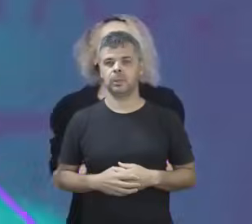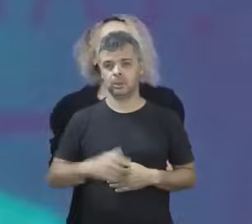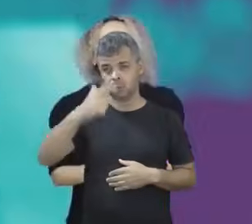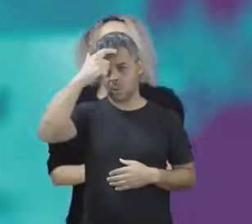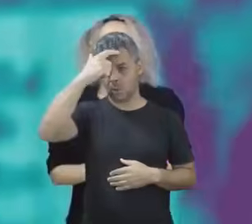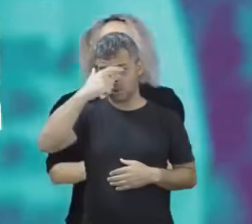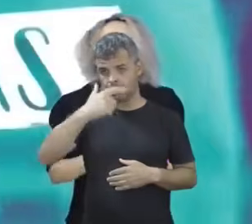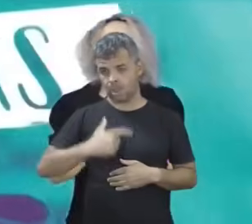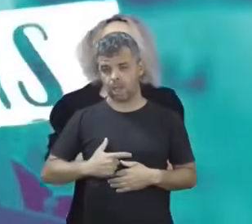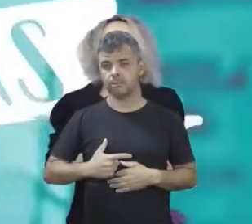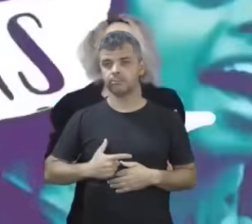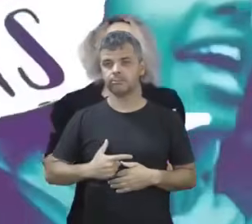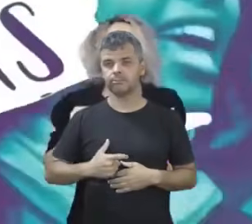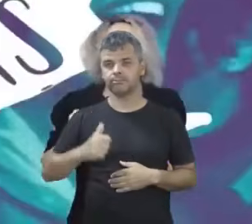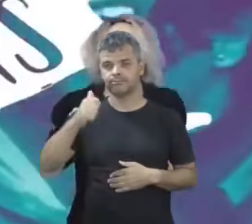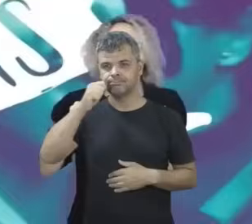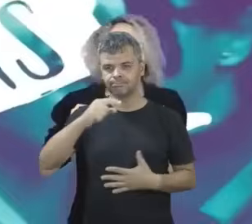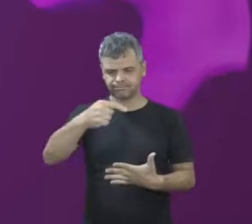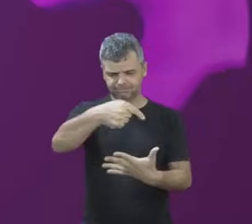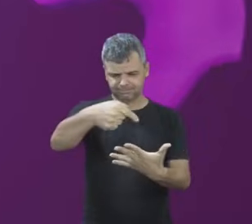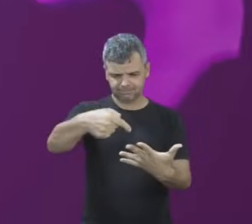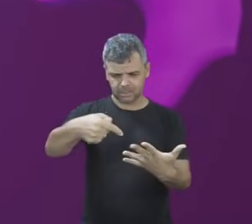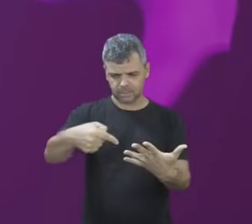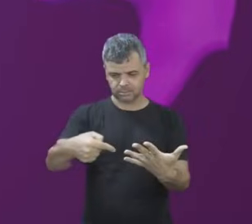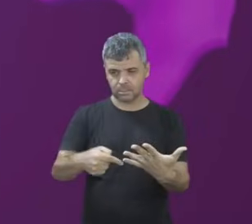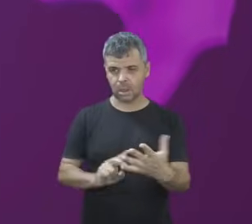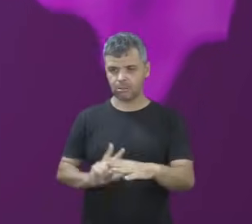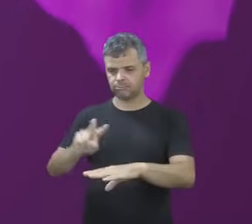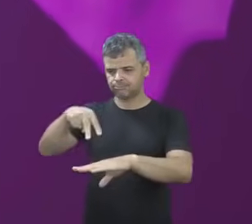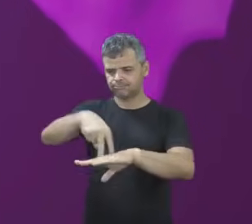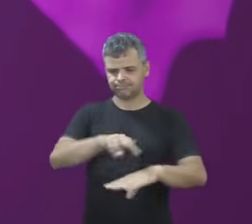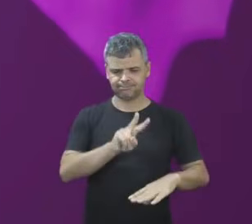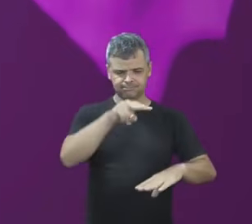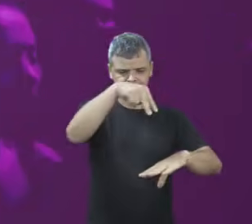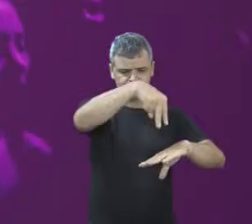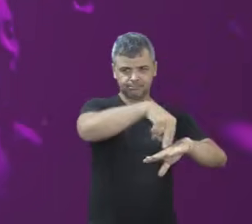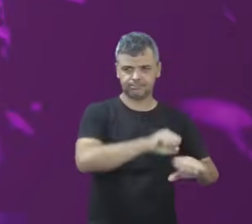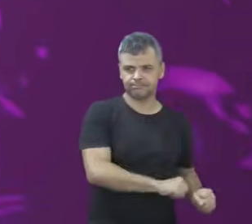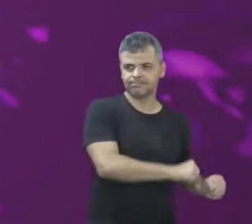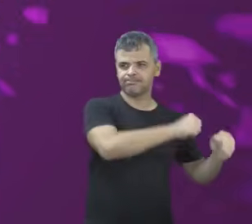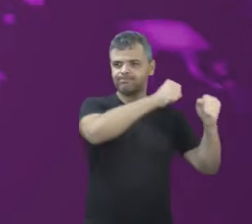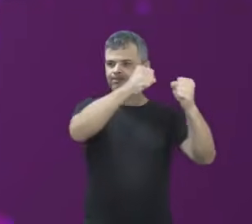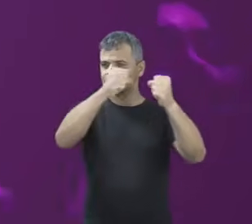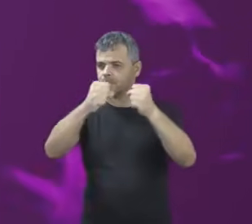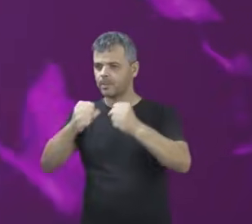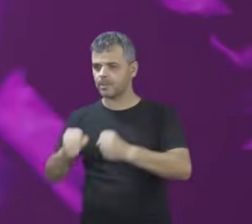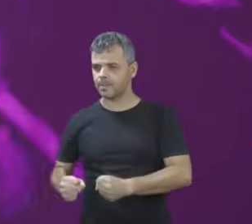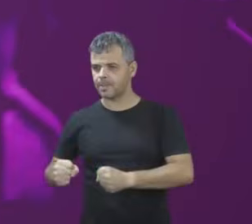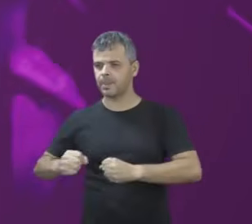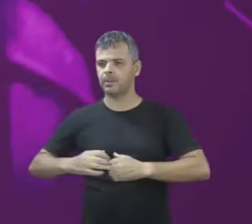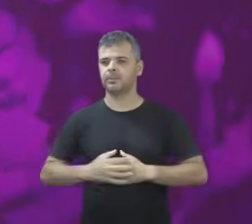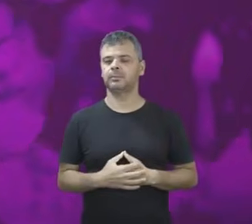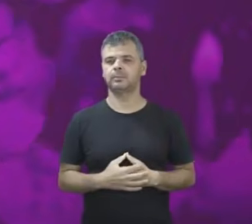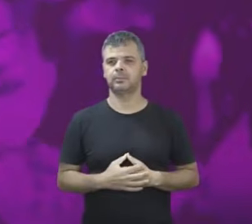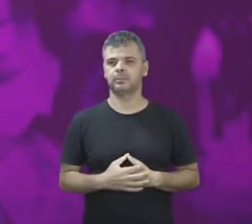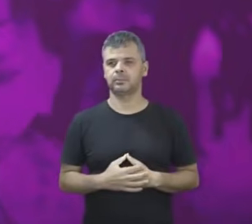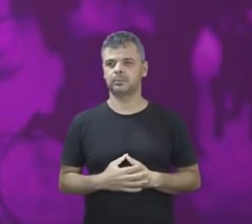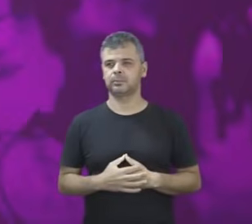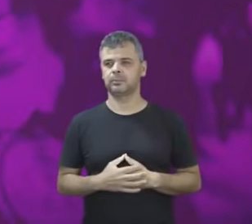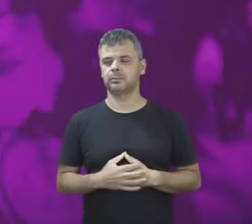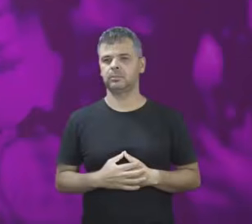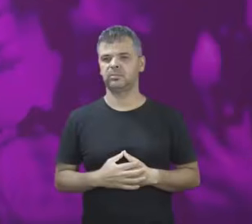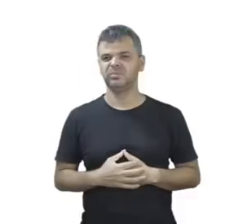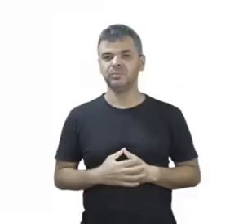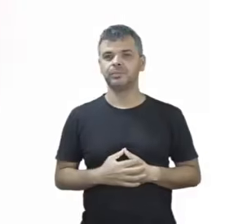Eu sou uma delas, são elas por elas, ocupando os espaços de